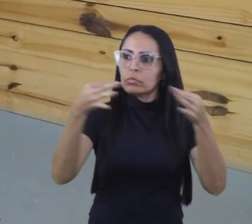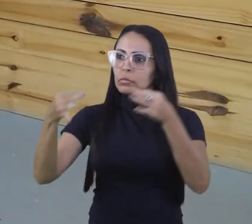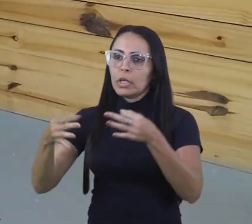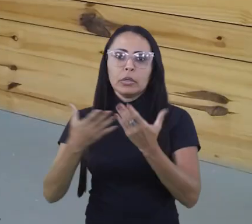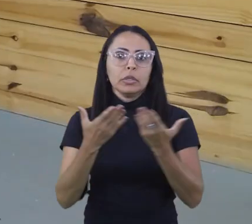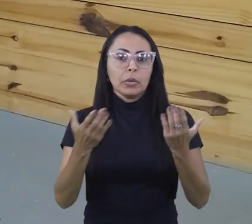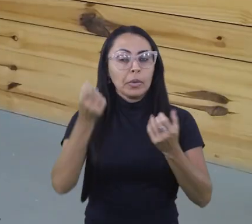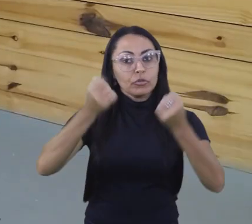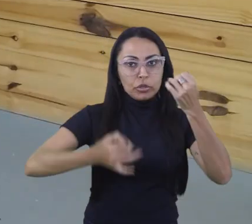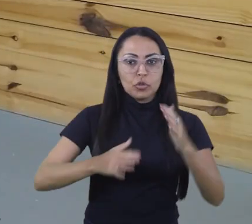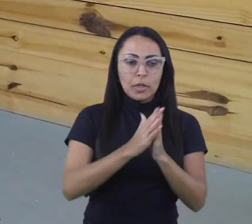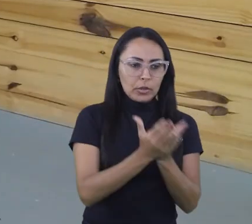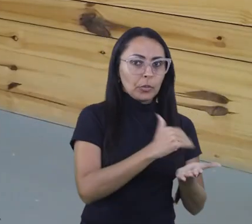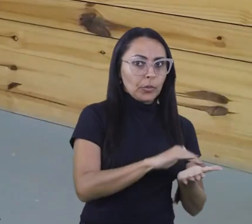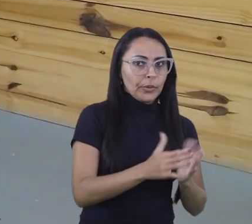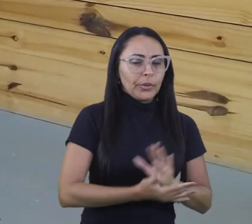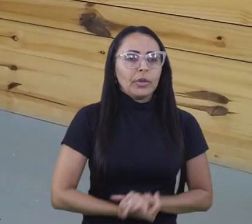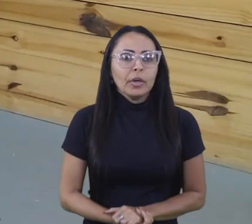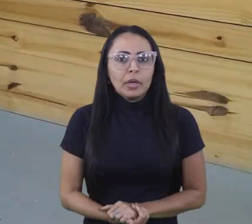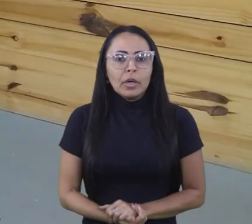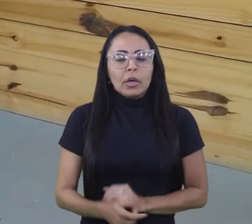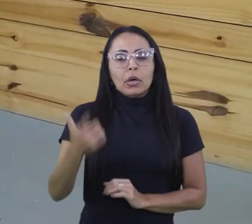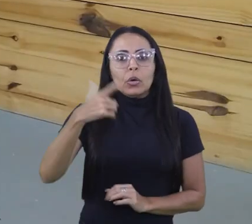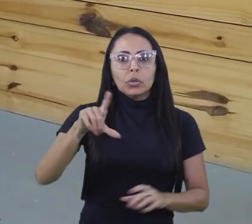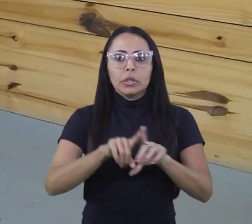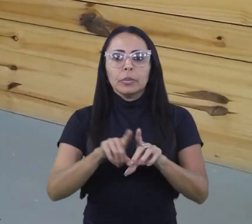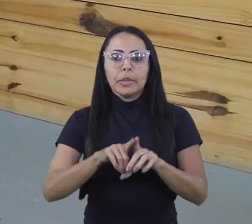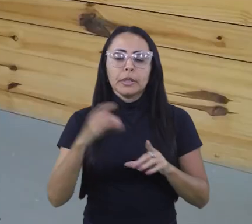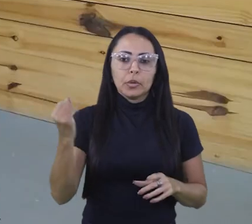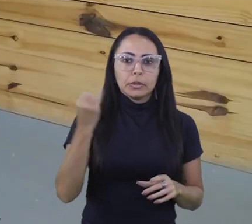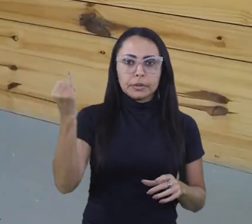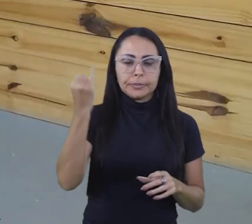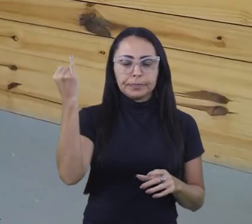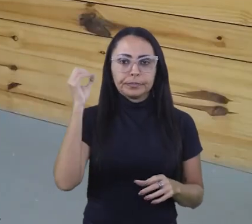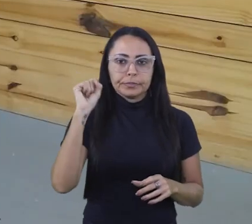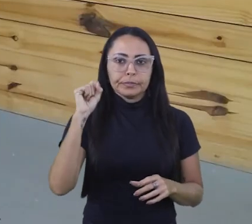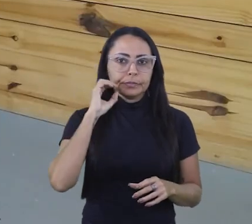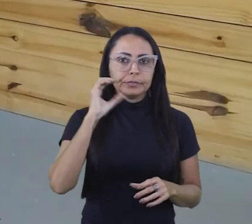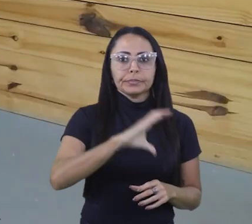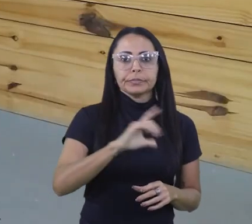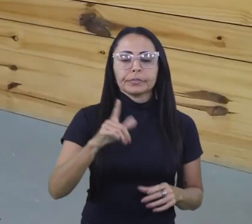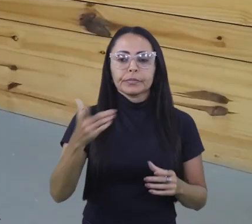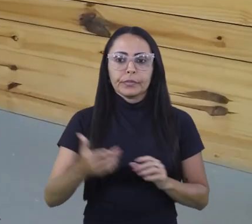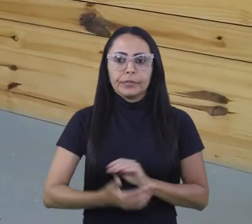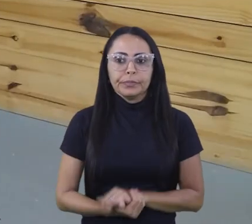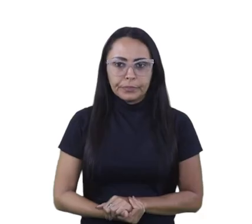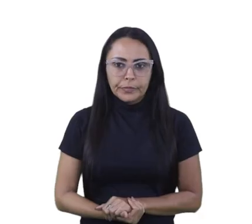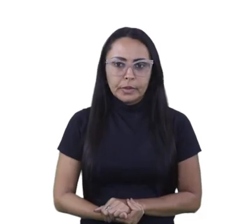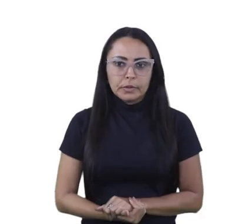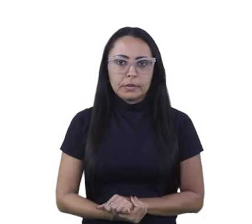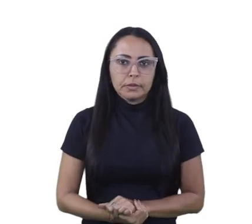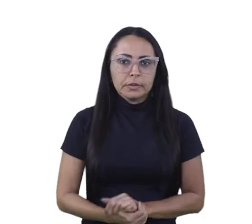também explica lá no e-book. Outro pilar importantíssimo da classificação bibliográfica é a